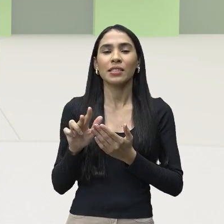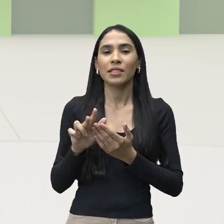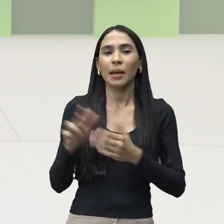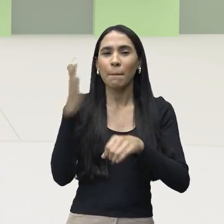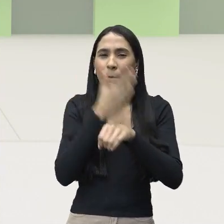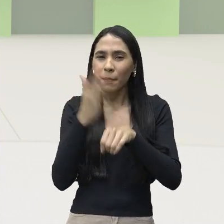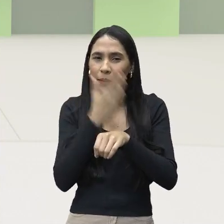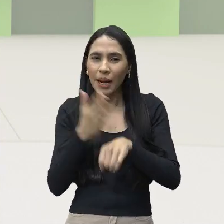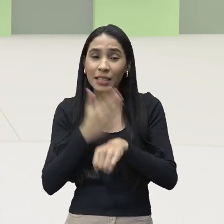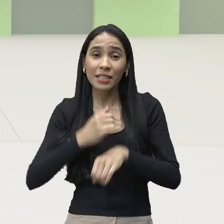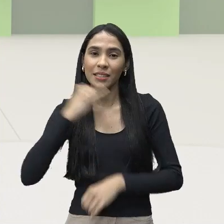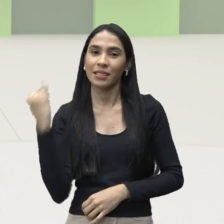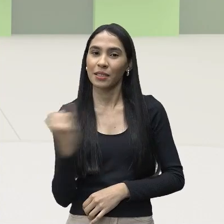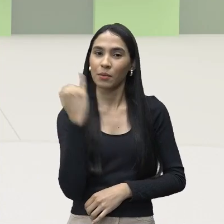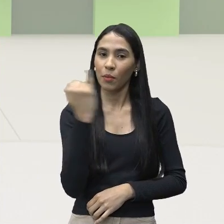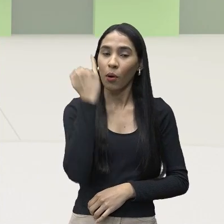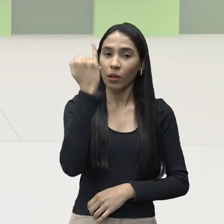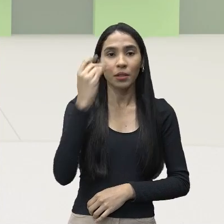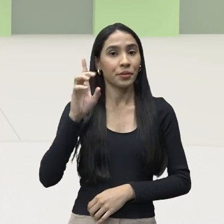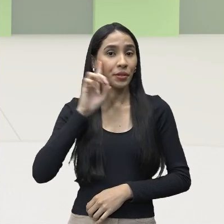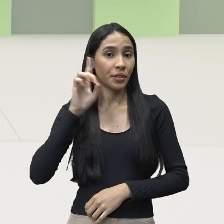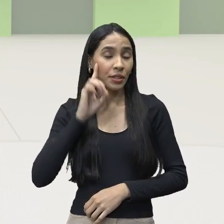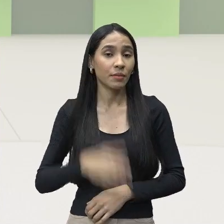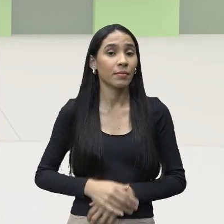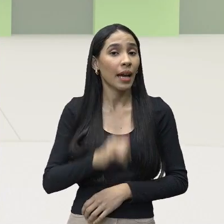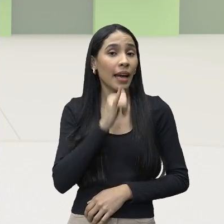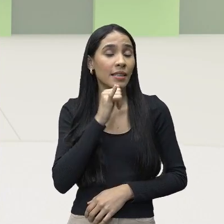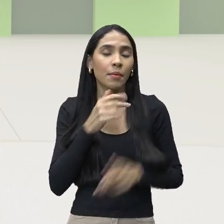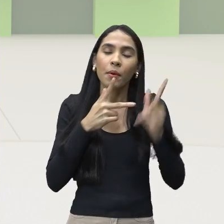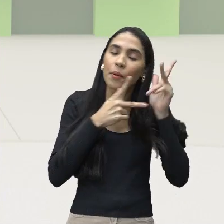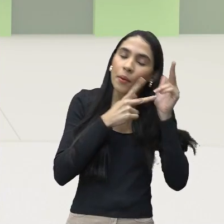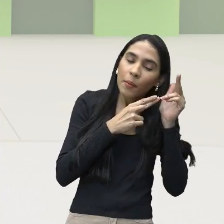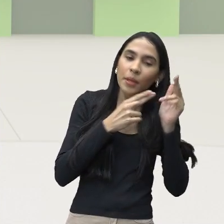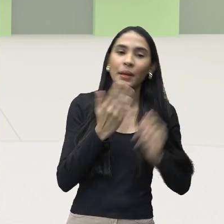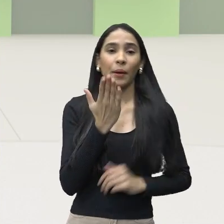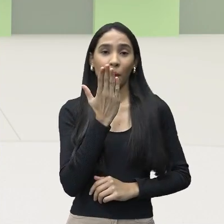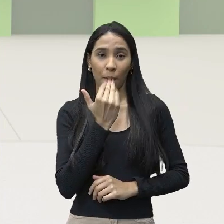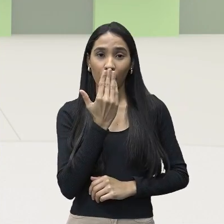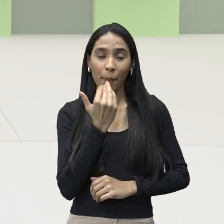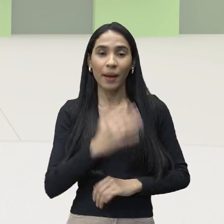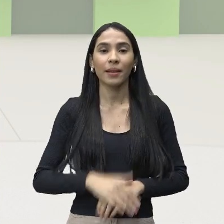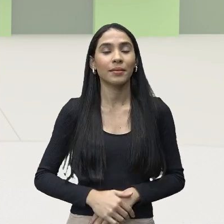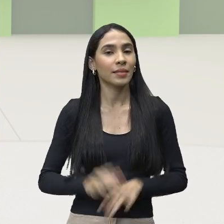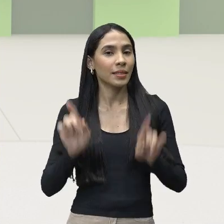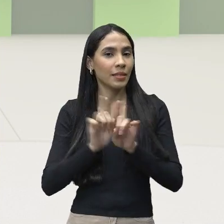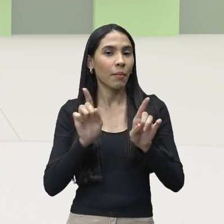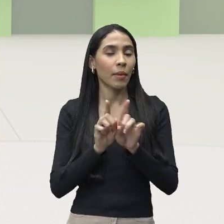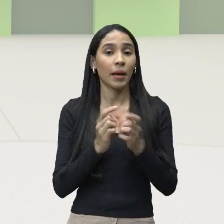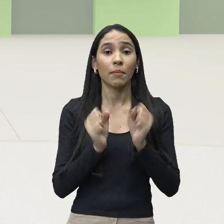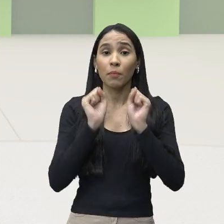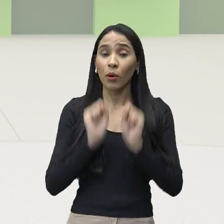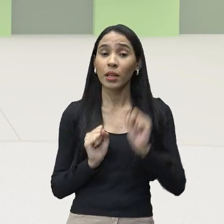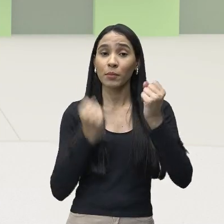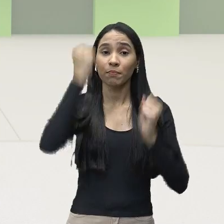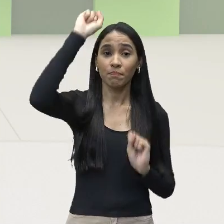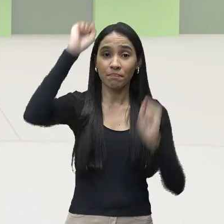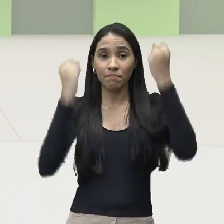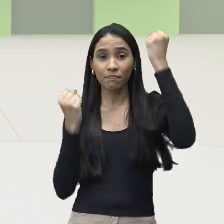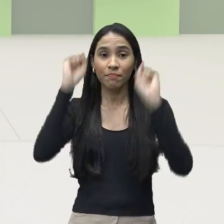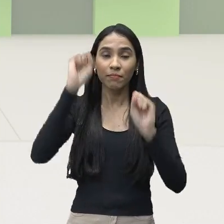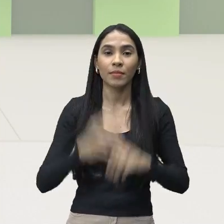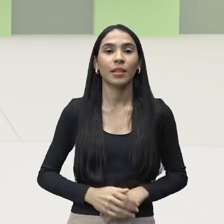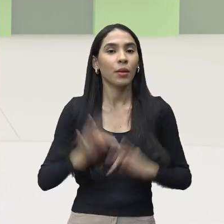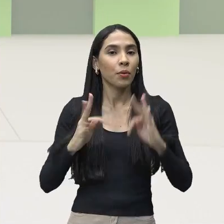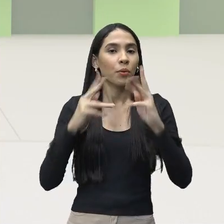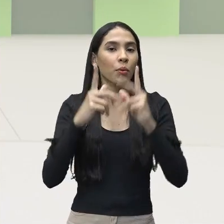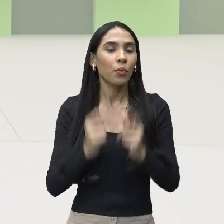são importantes, né, para o nosso dia a dia, como por exemplo dormir, se alimentar, nós também podemos nos exercitar. Então tudo isso